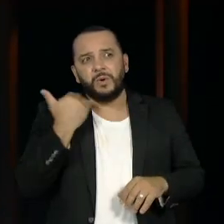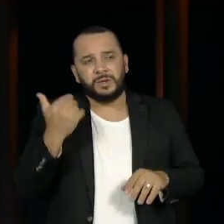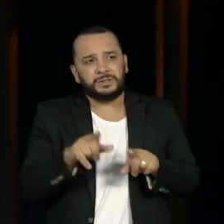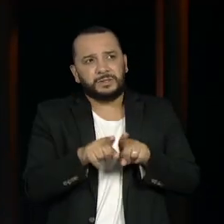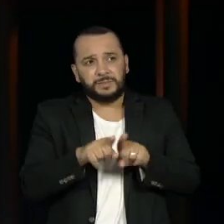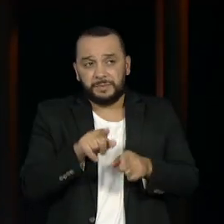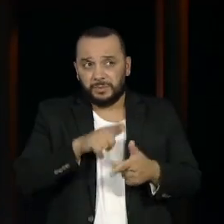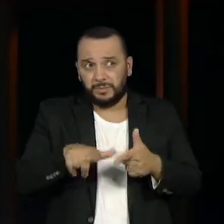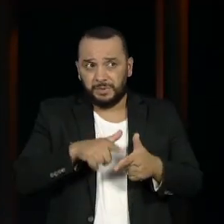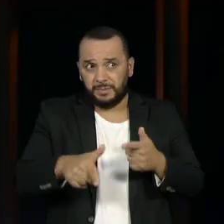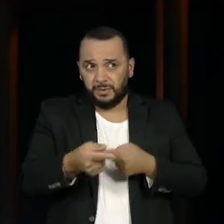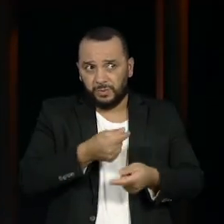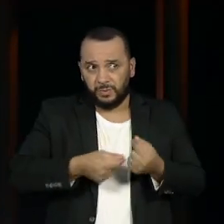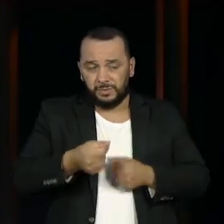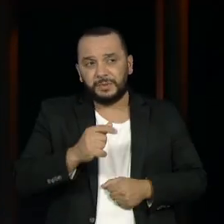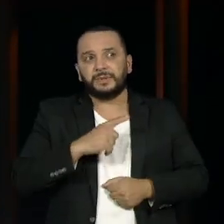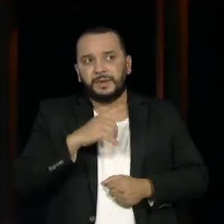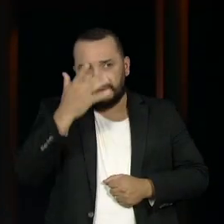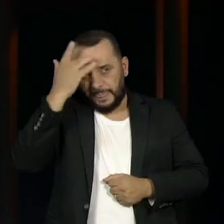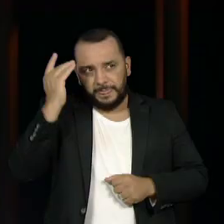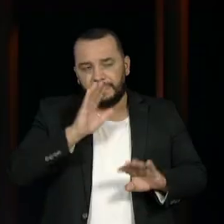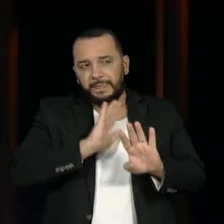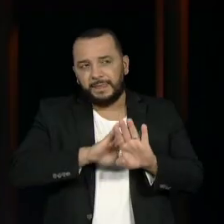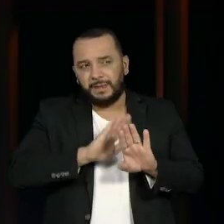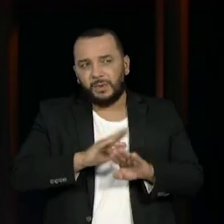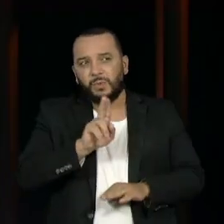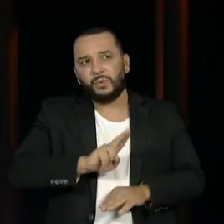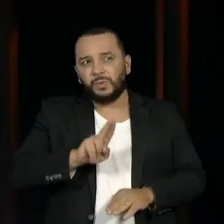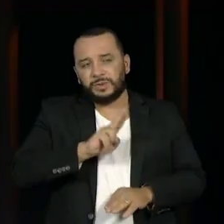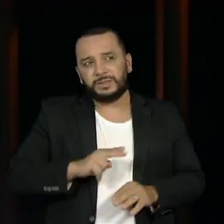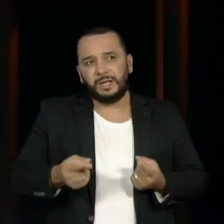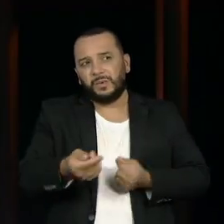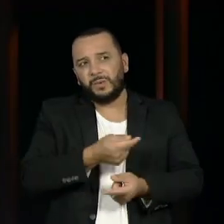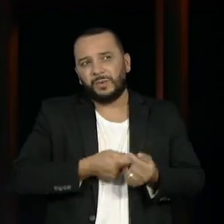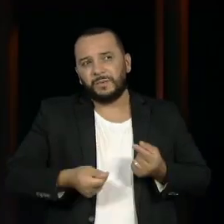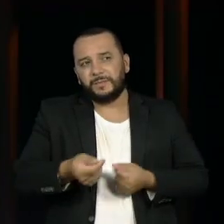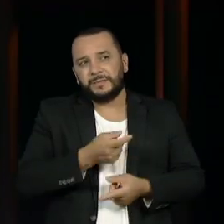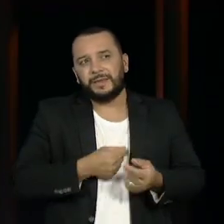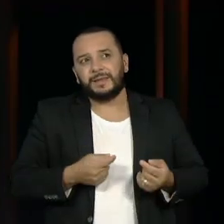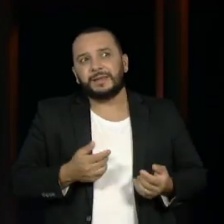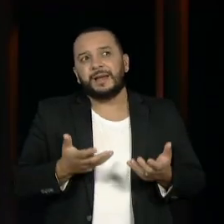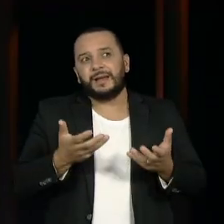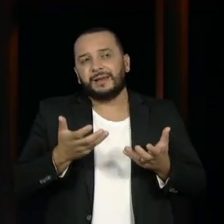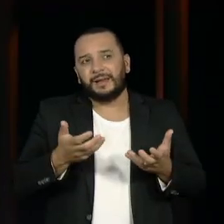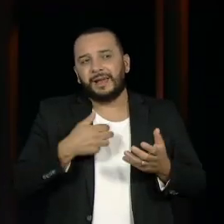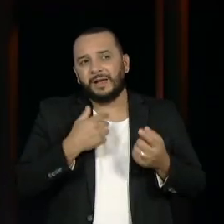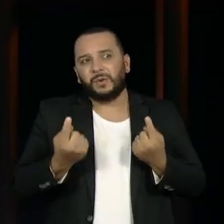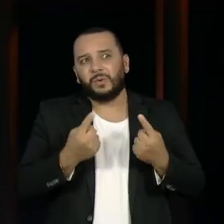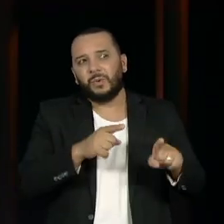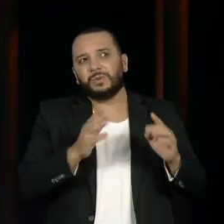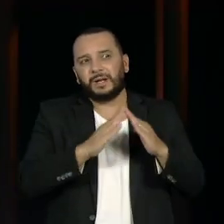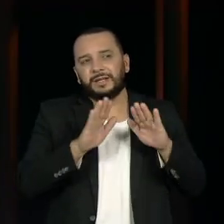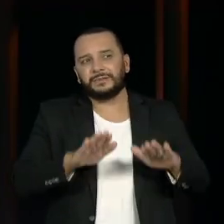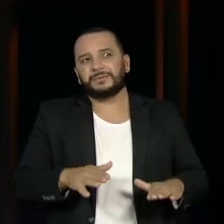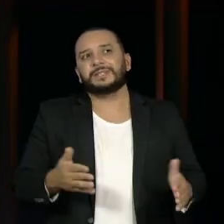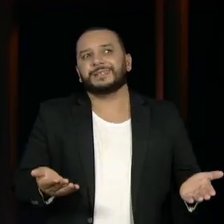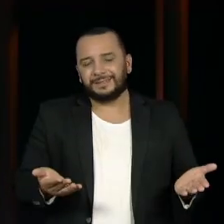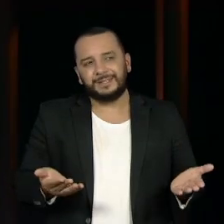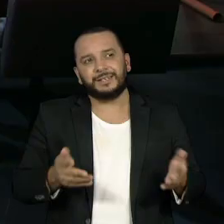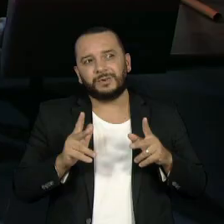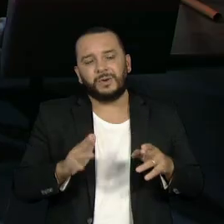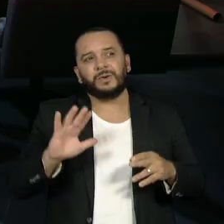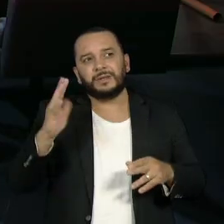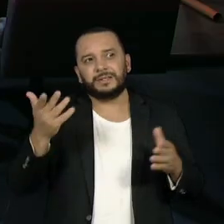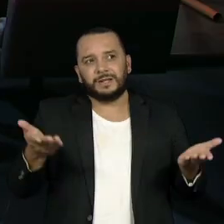crise econômica e tem gente que usa a economia com pretexto para ser contra isolamento né como a gente